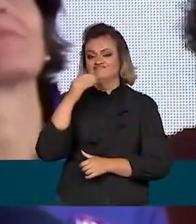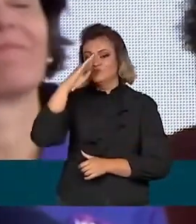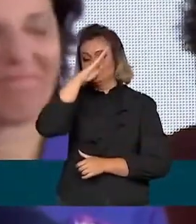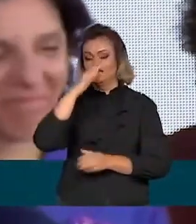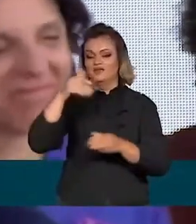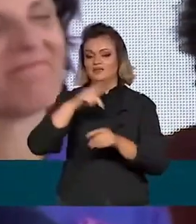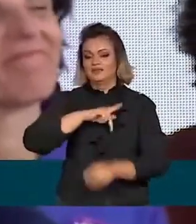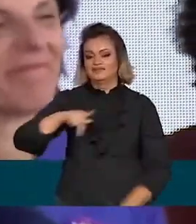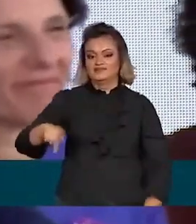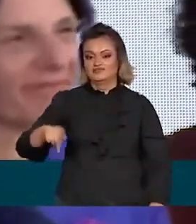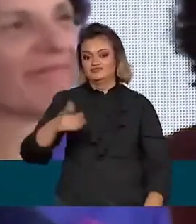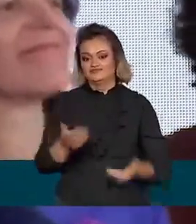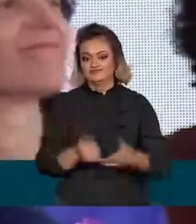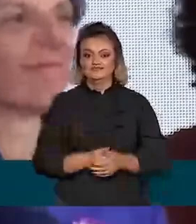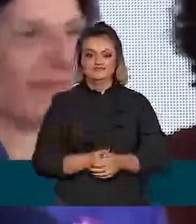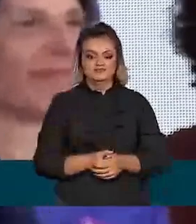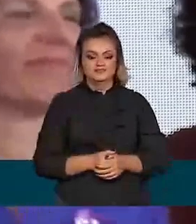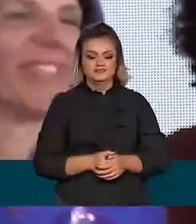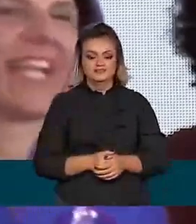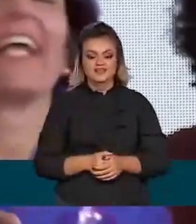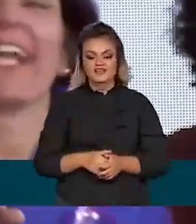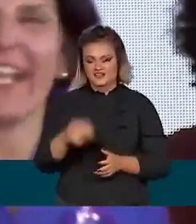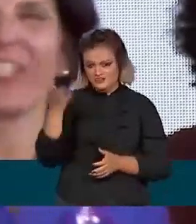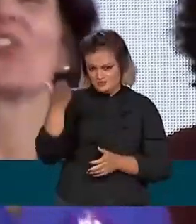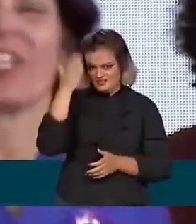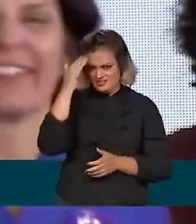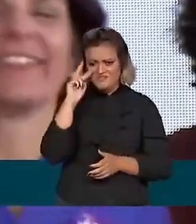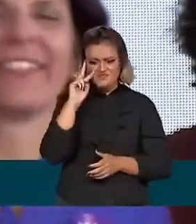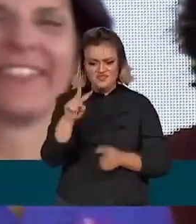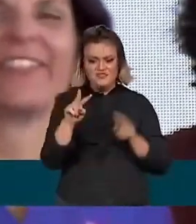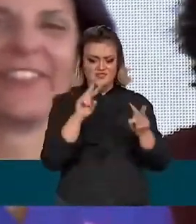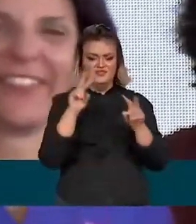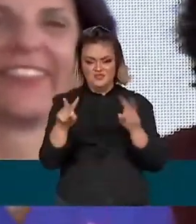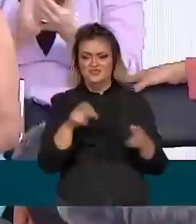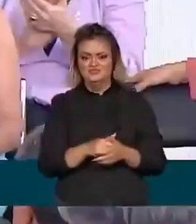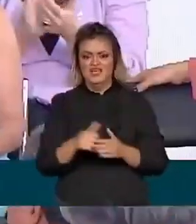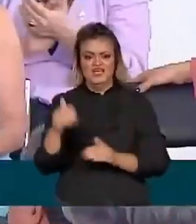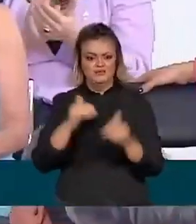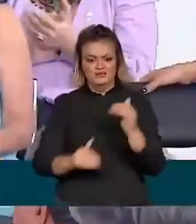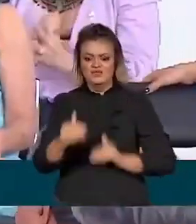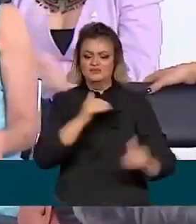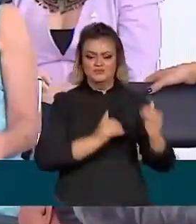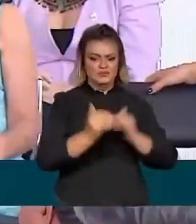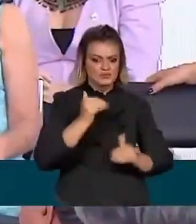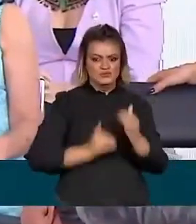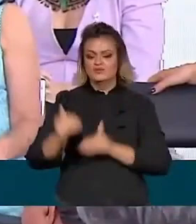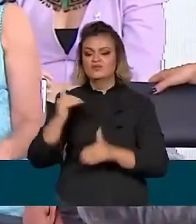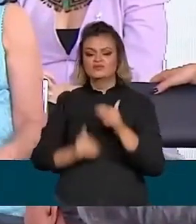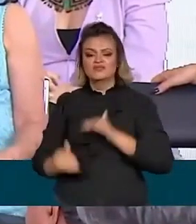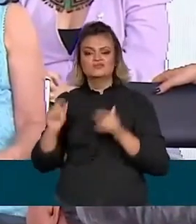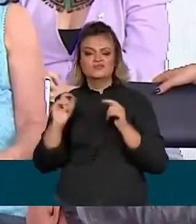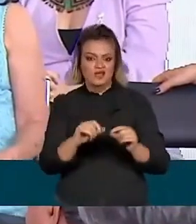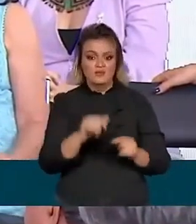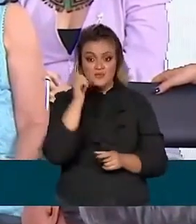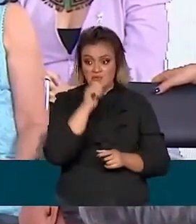da República desse país. Vocês viram o retrocesso, não apenas que as